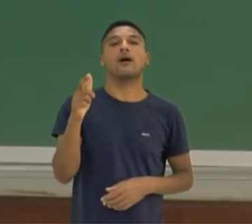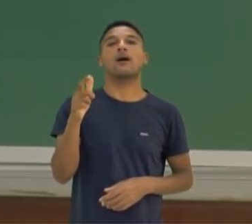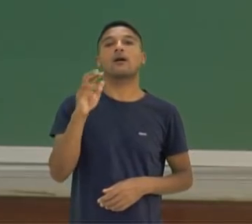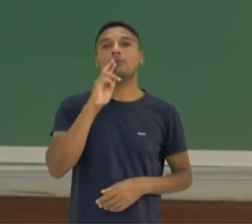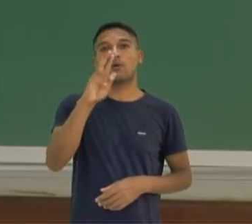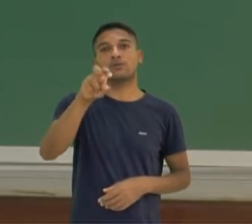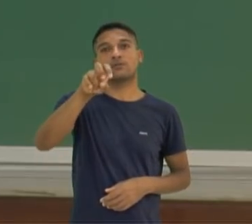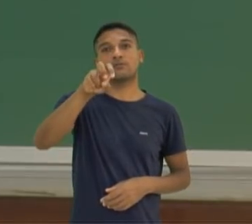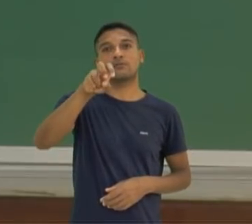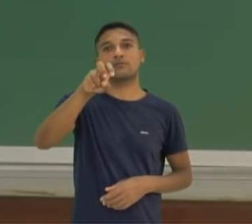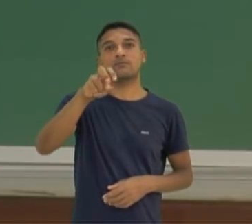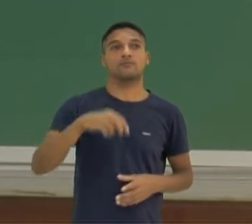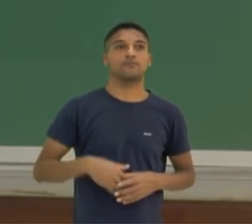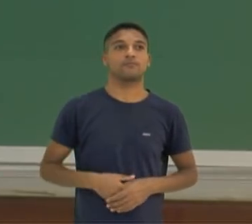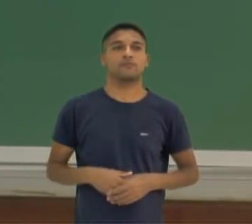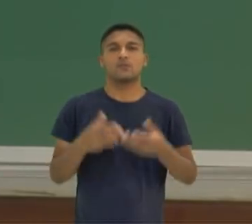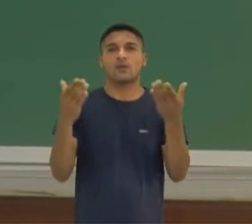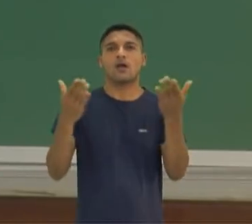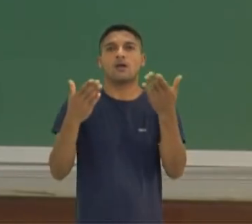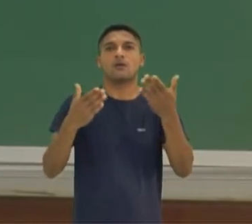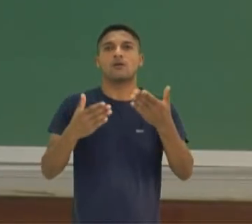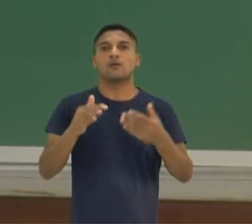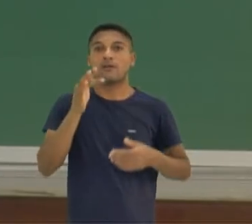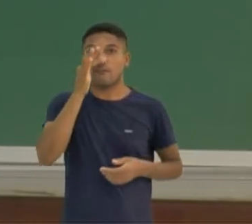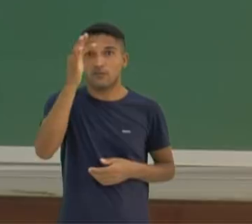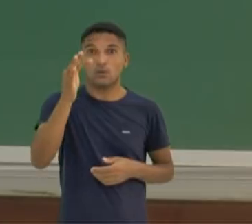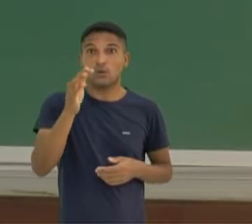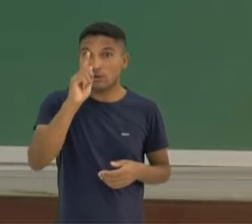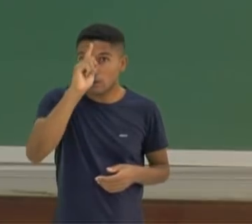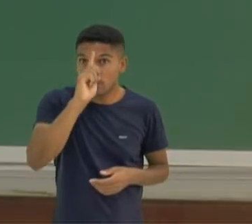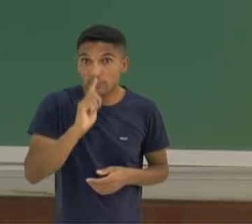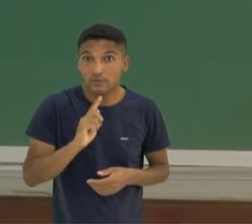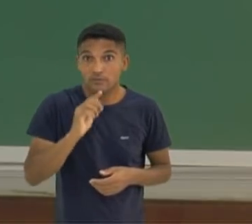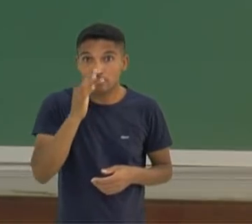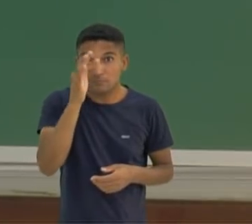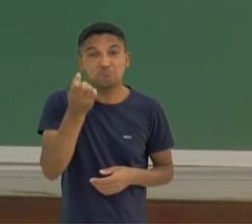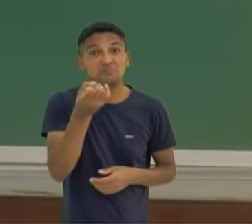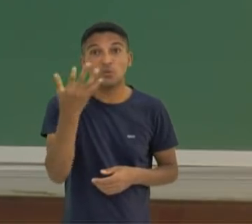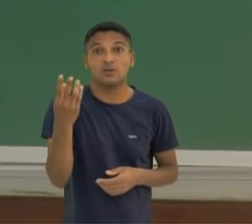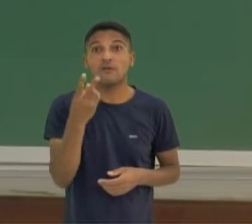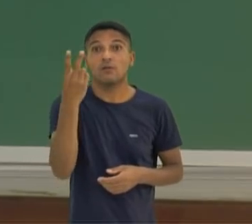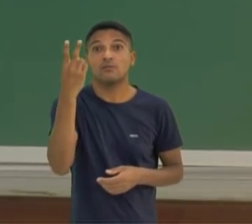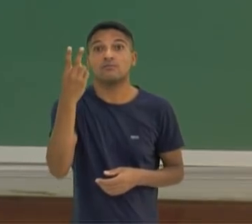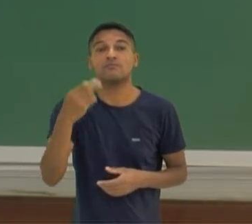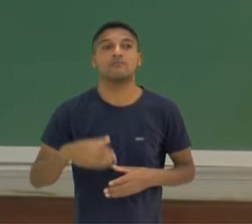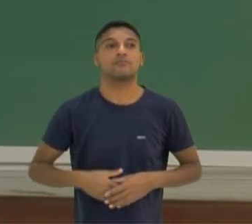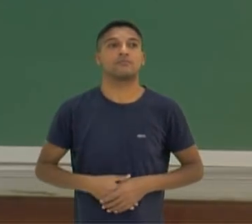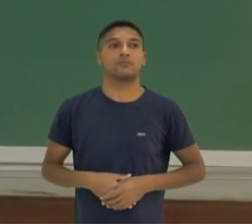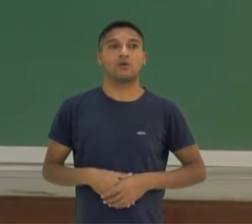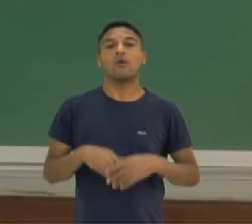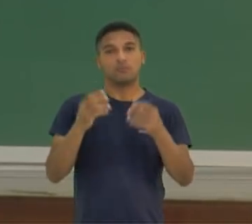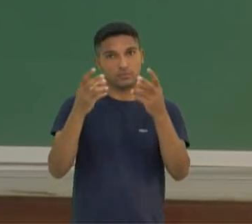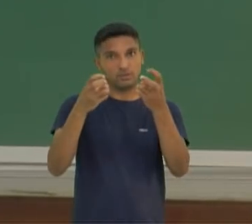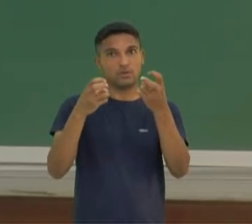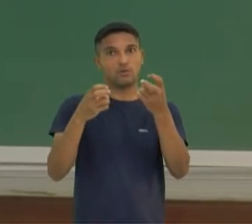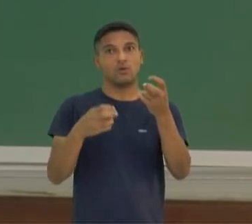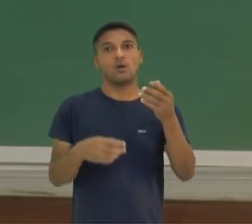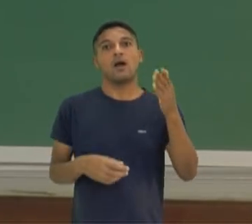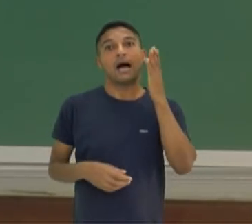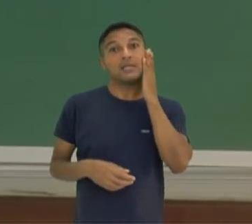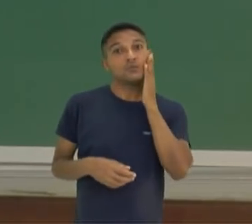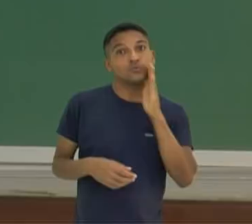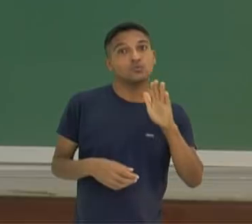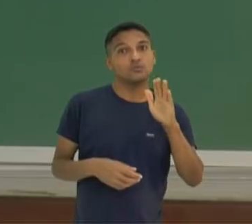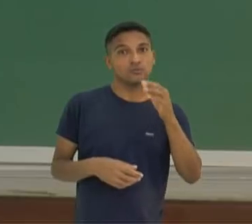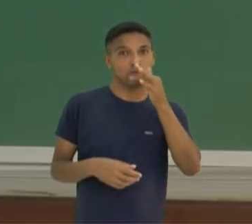que equivale a flor amarela? Vejamos aqui, nós vimos, né, que a flor azul vale